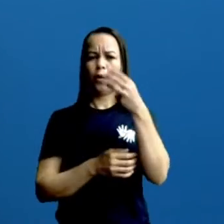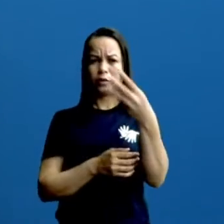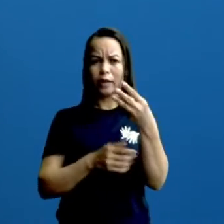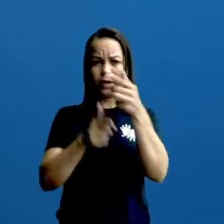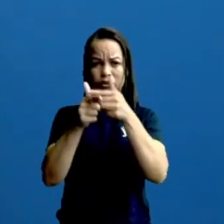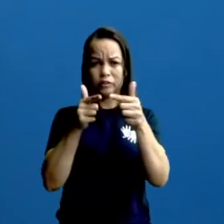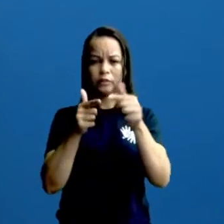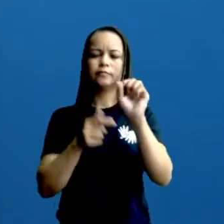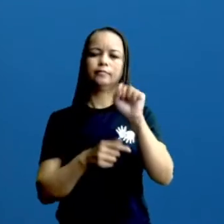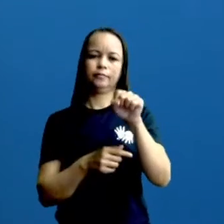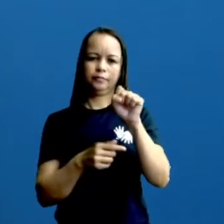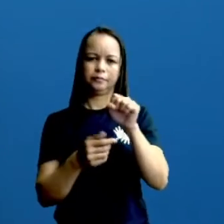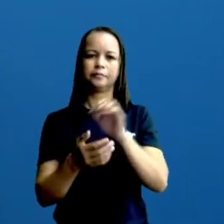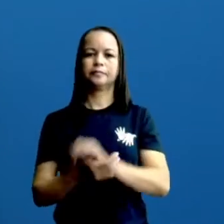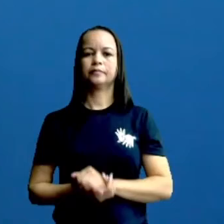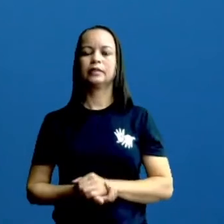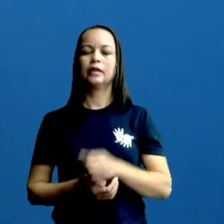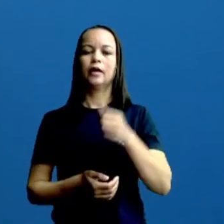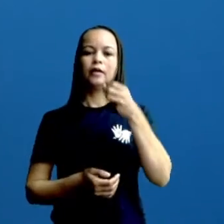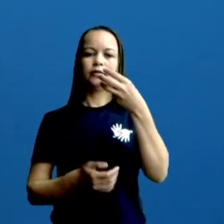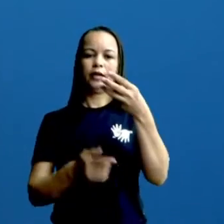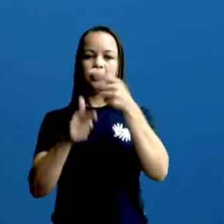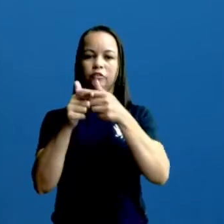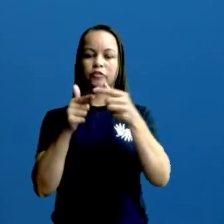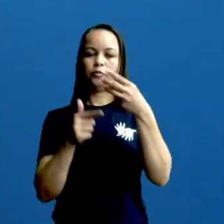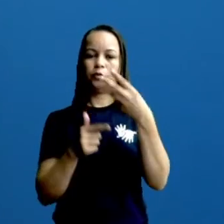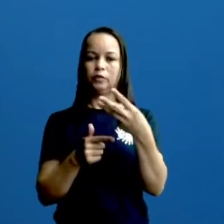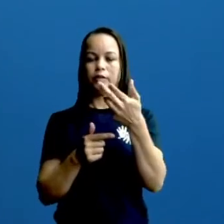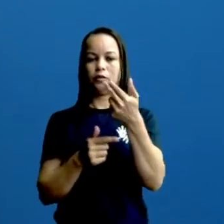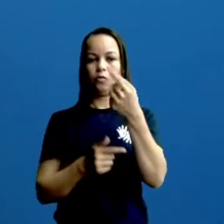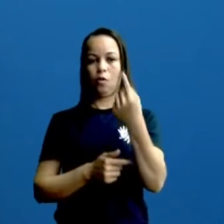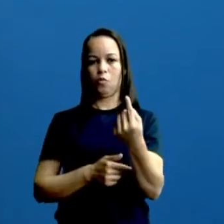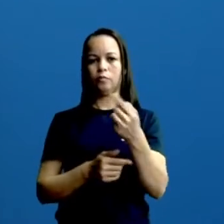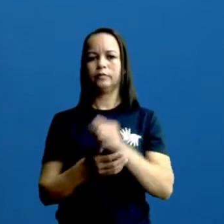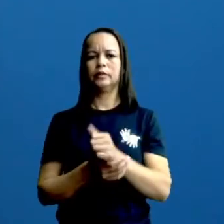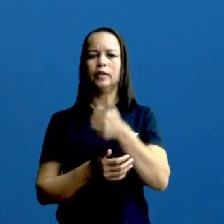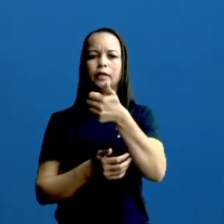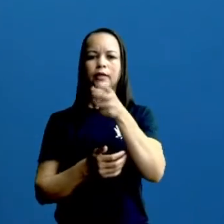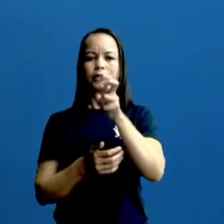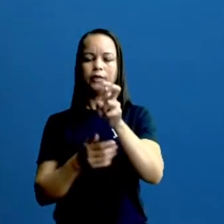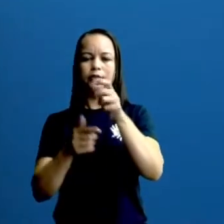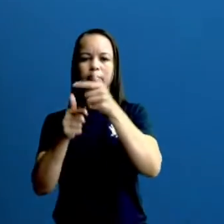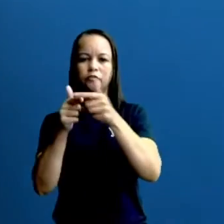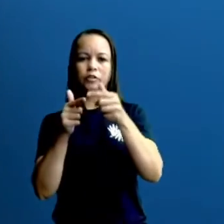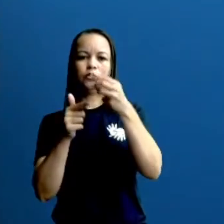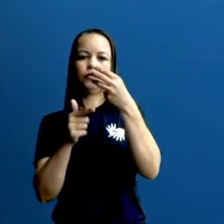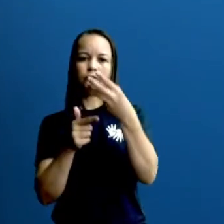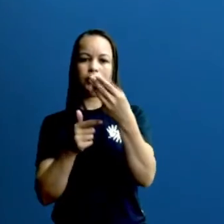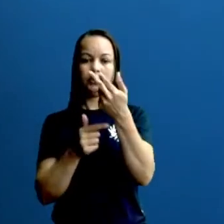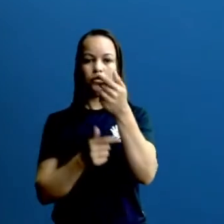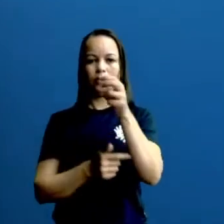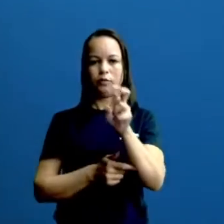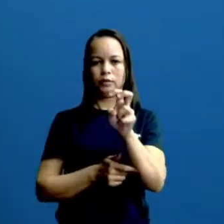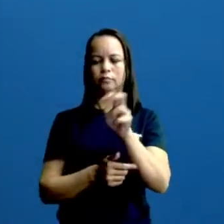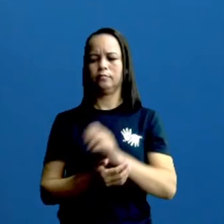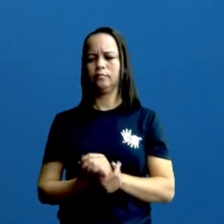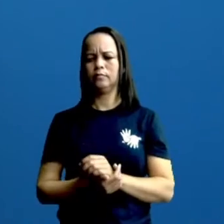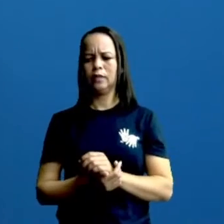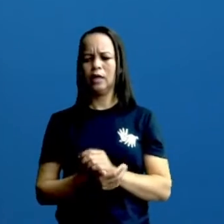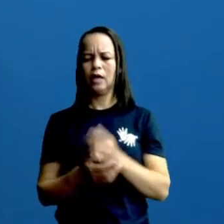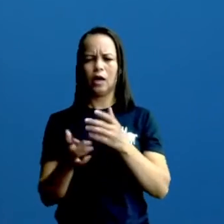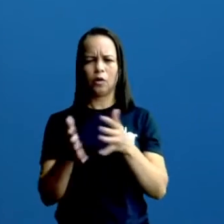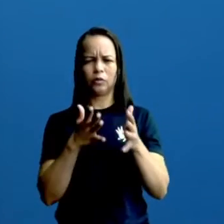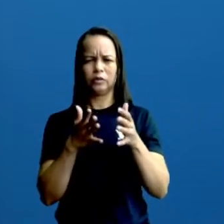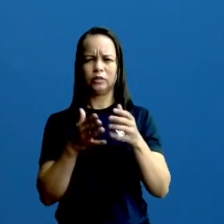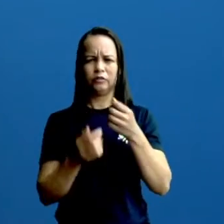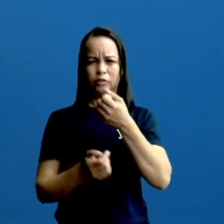por 3? Sim. 3 dividido por 3 dá 1. 15 dividido por 3 dá 5. Algum número